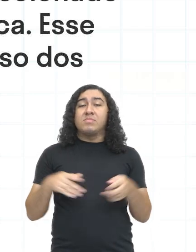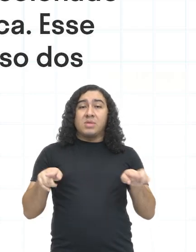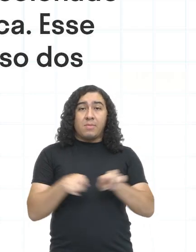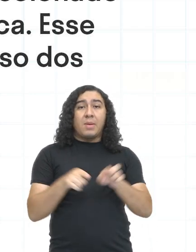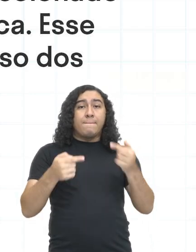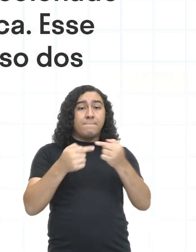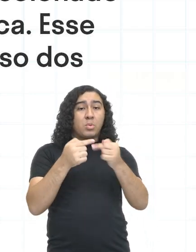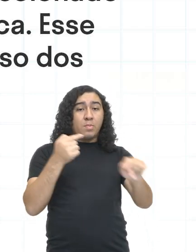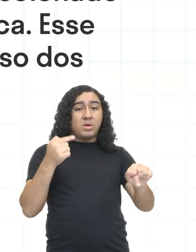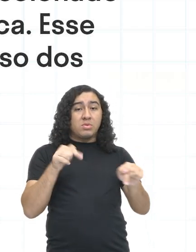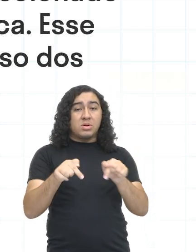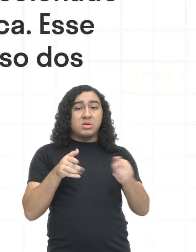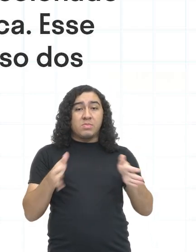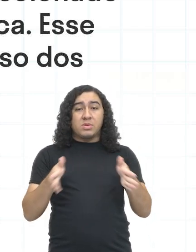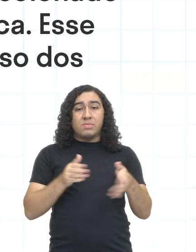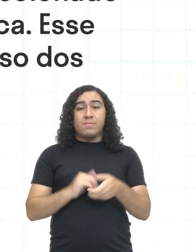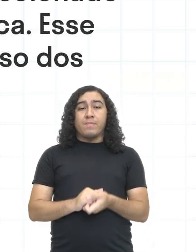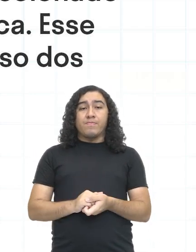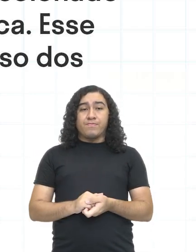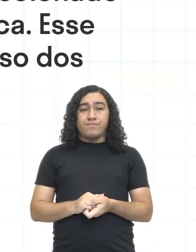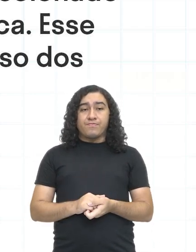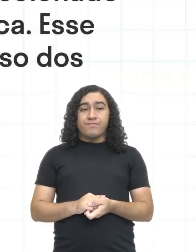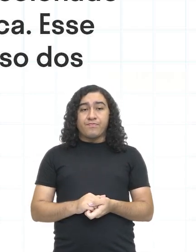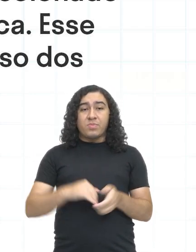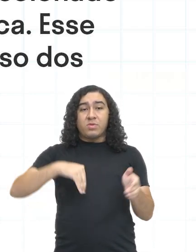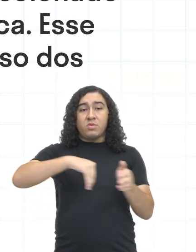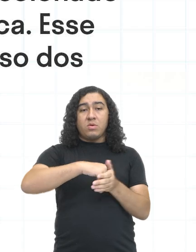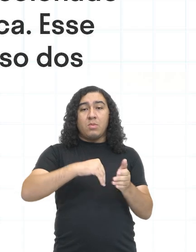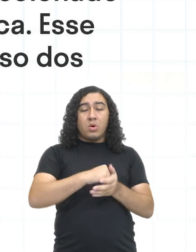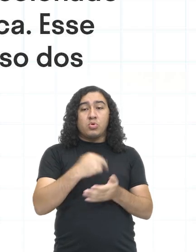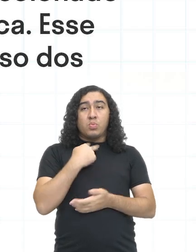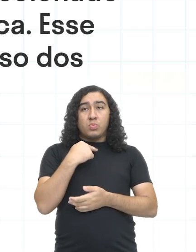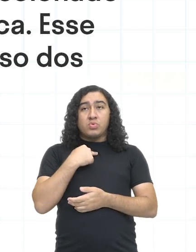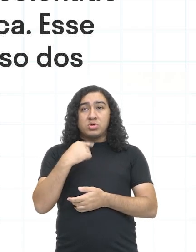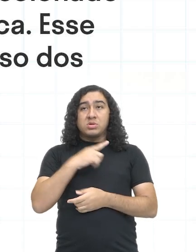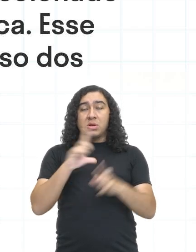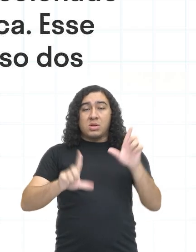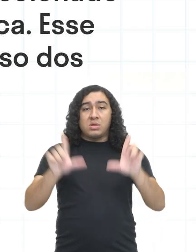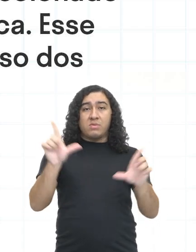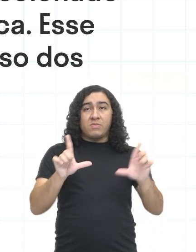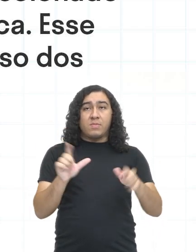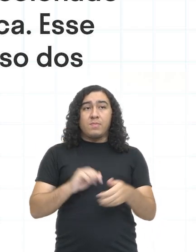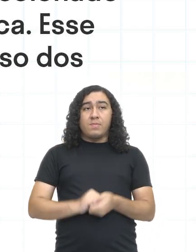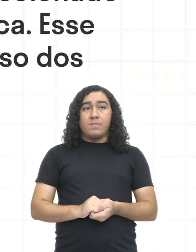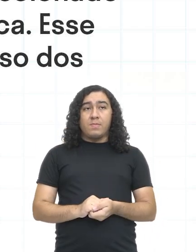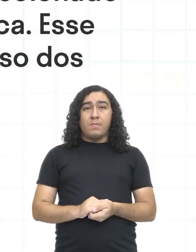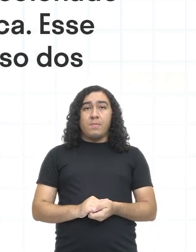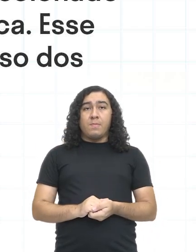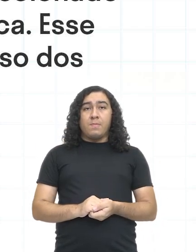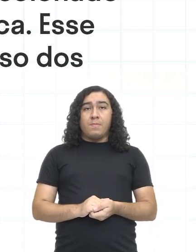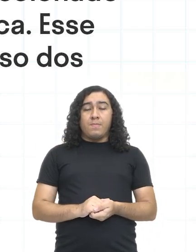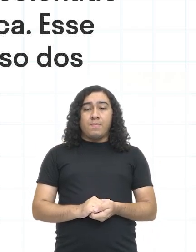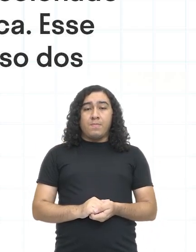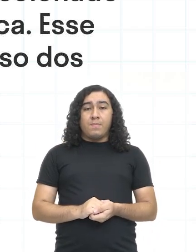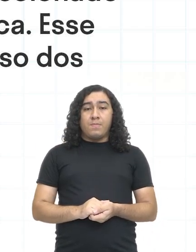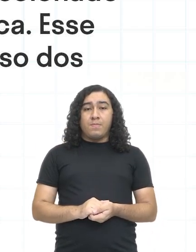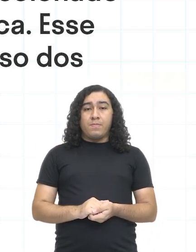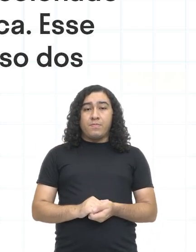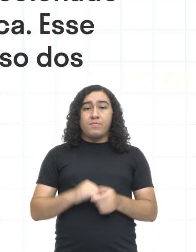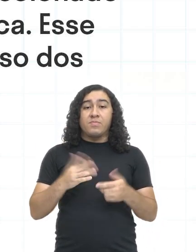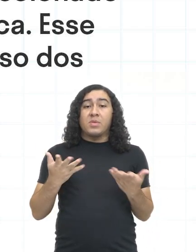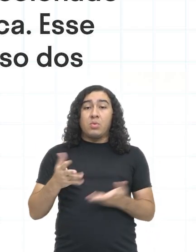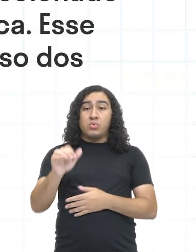proibiu nesse período. Então, futebol não poderia mais passar na TV. Então, o espaço que antes